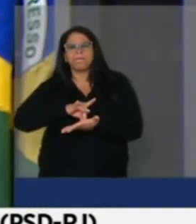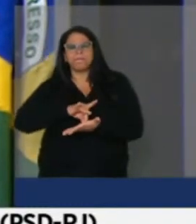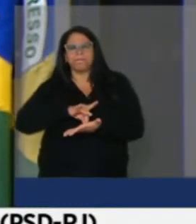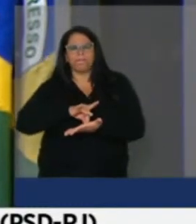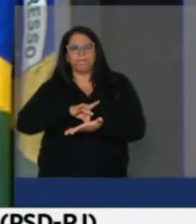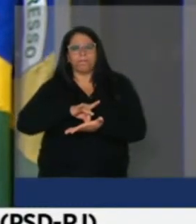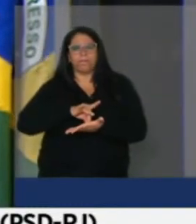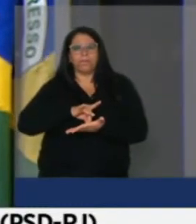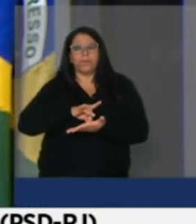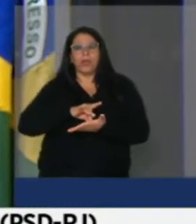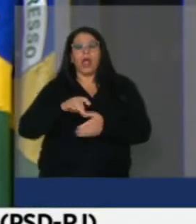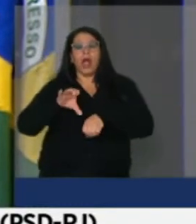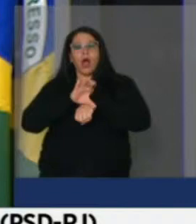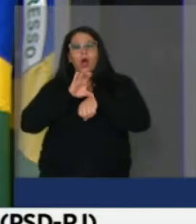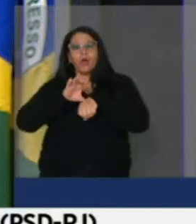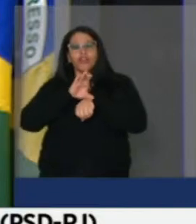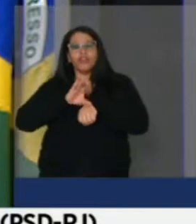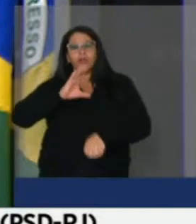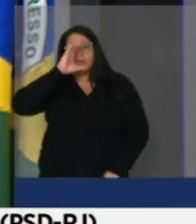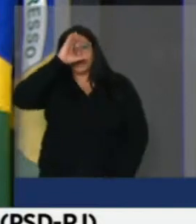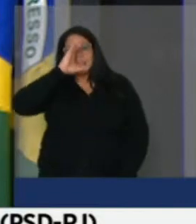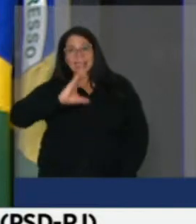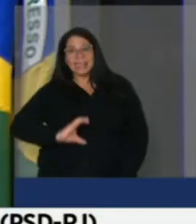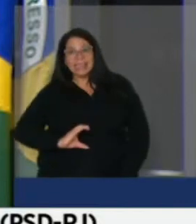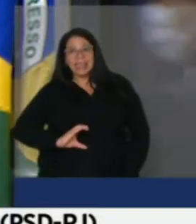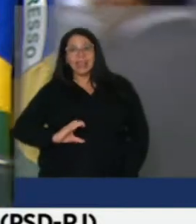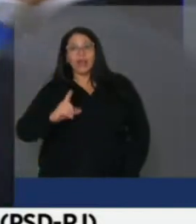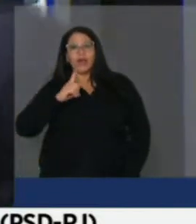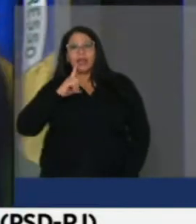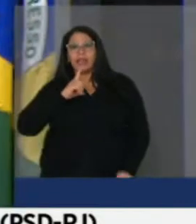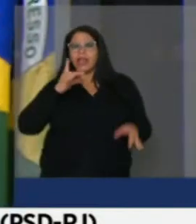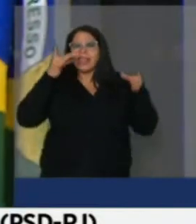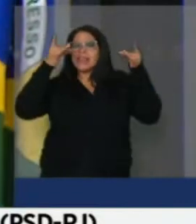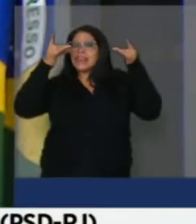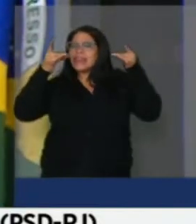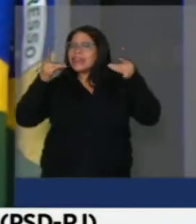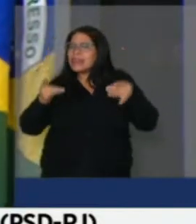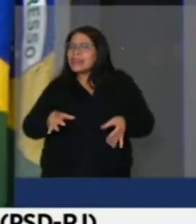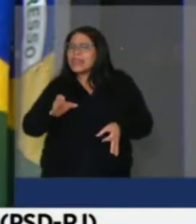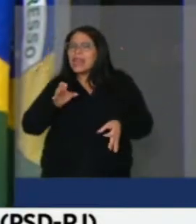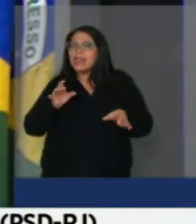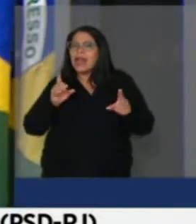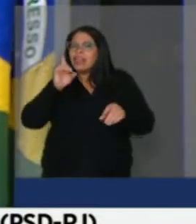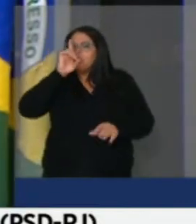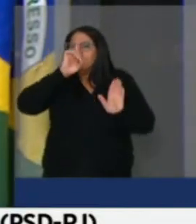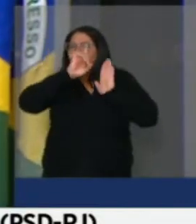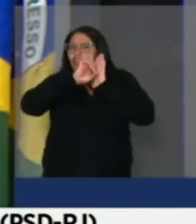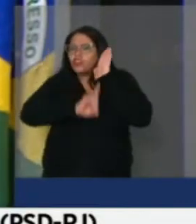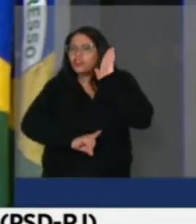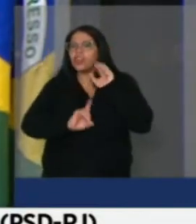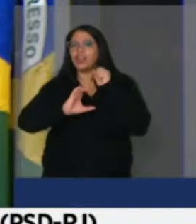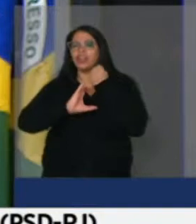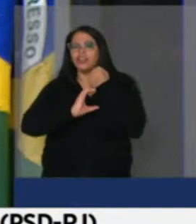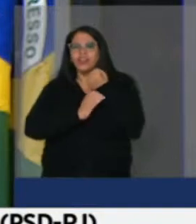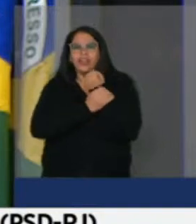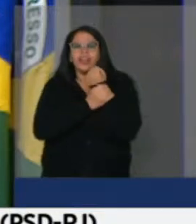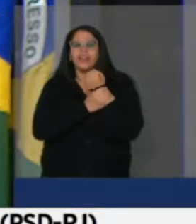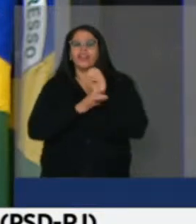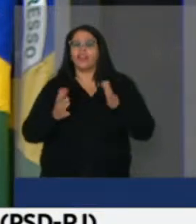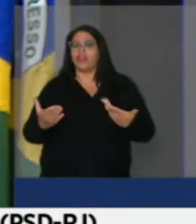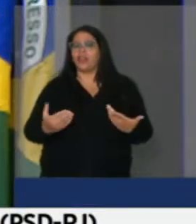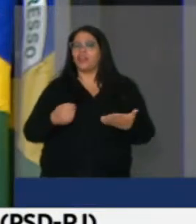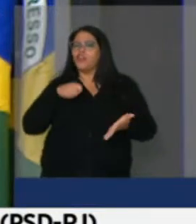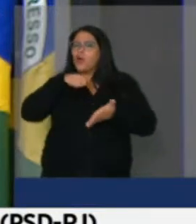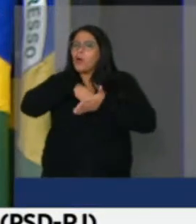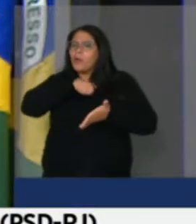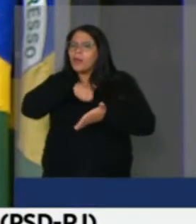A chamada Constituição Cidadã, que traz uma série de direitos, uma série de garantias, uma série de